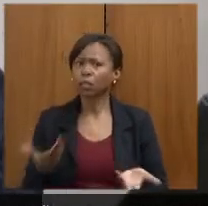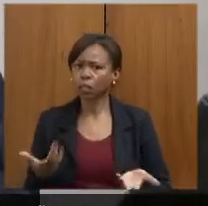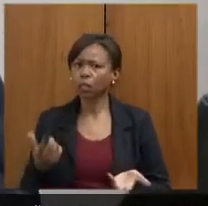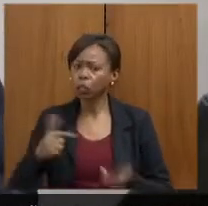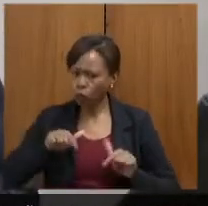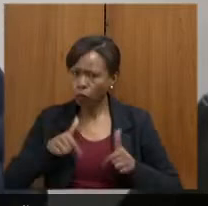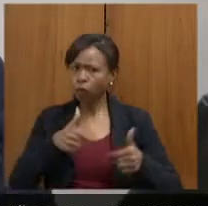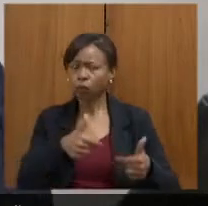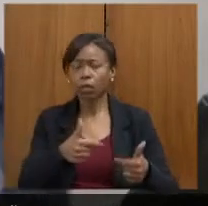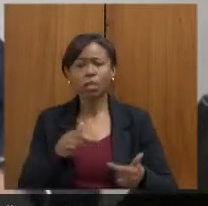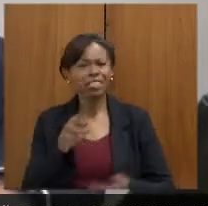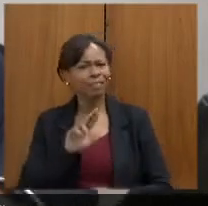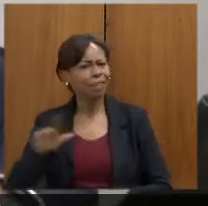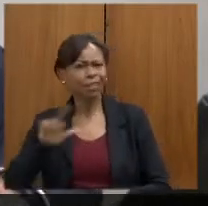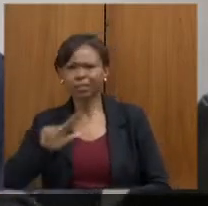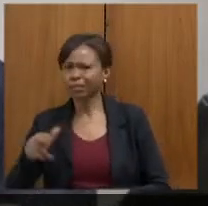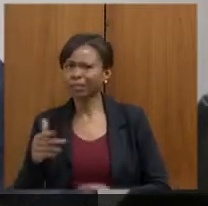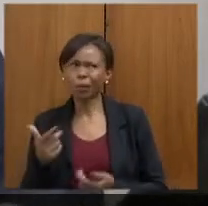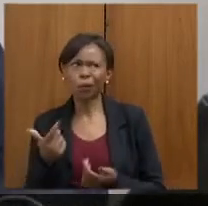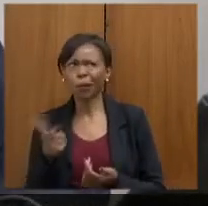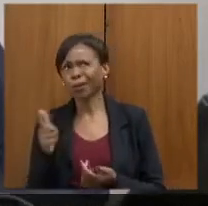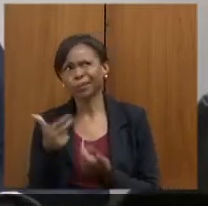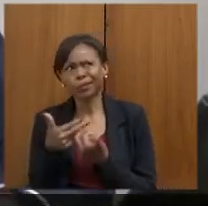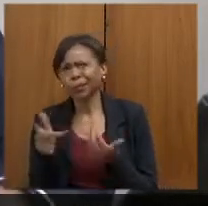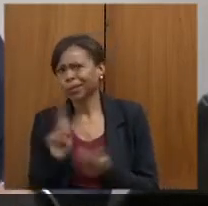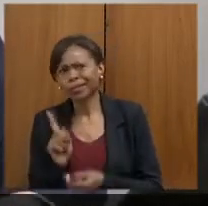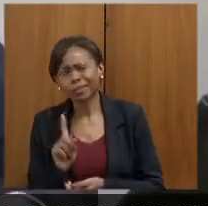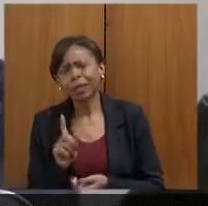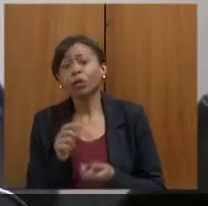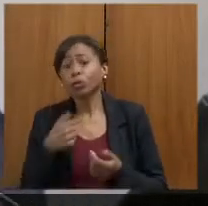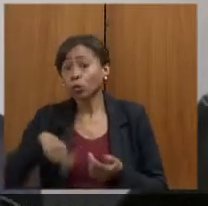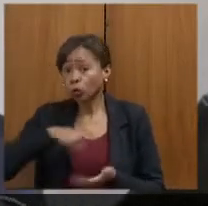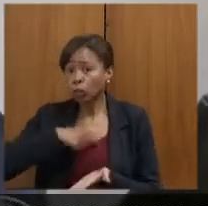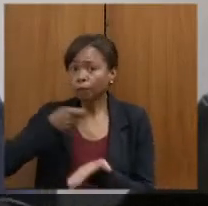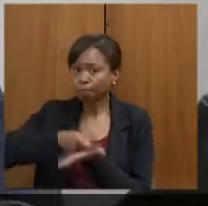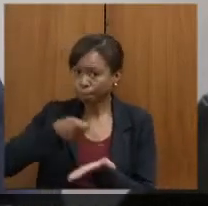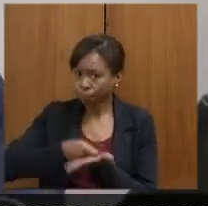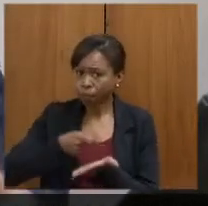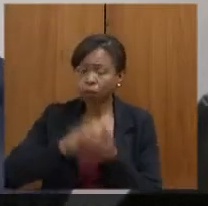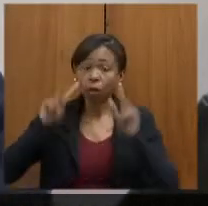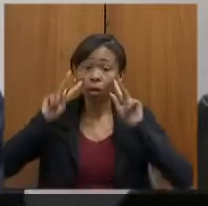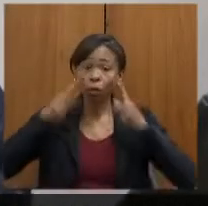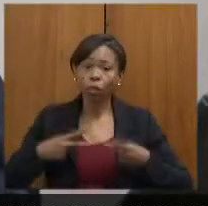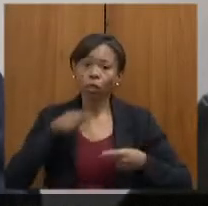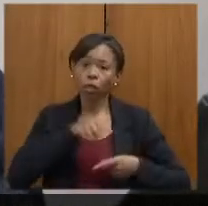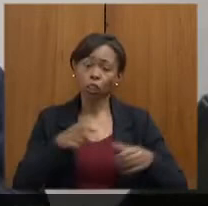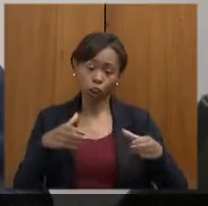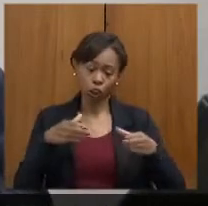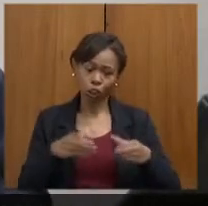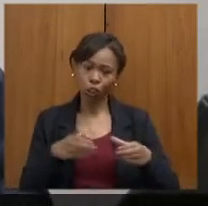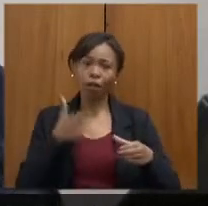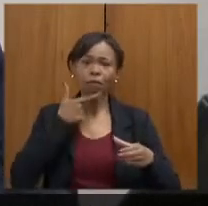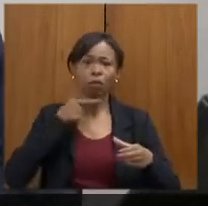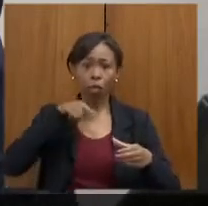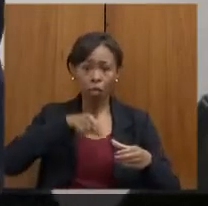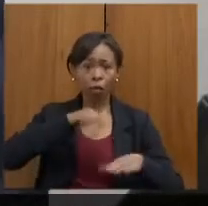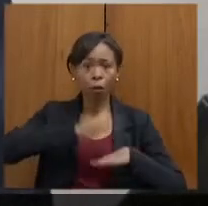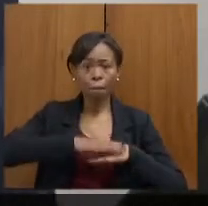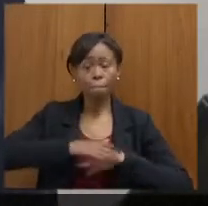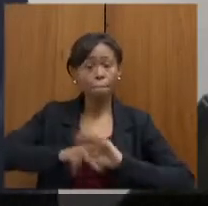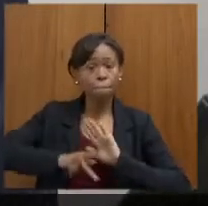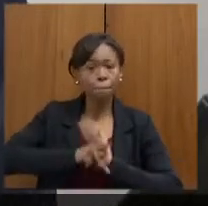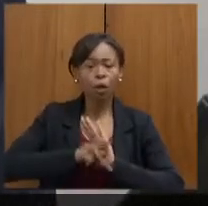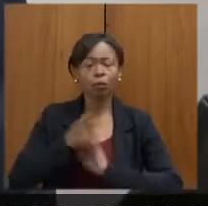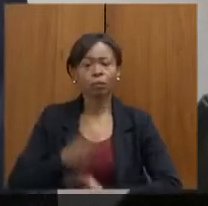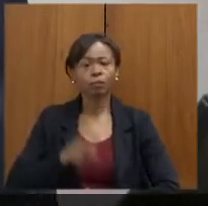fazer de forma diferente e nós temos a obrigação de reconhecer esses Queijos como produtos de Minas eu